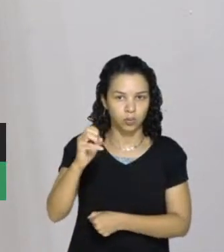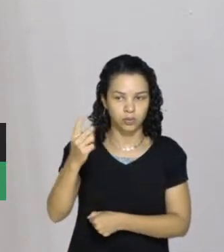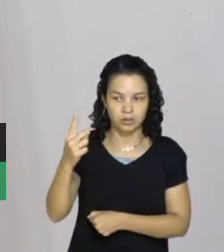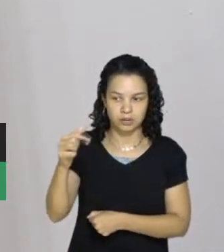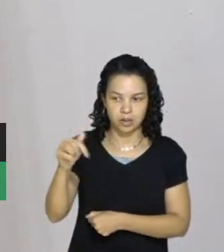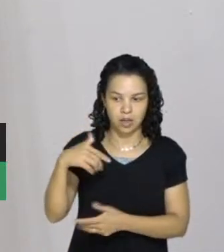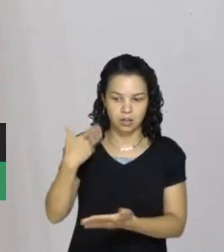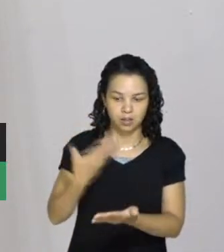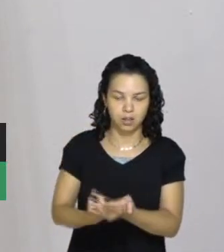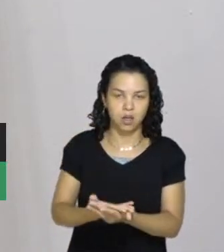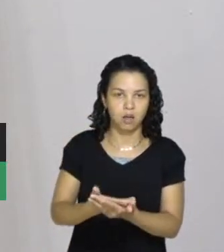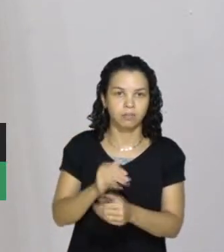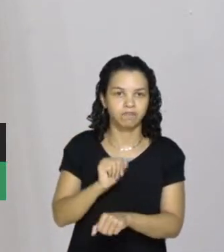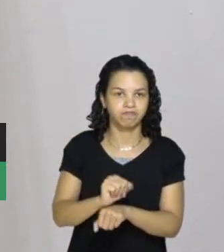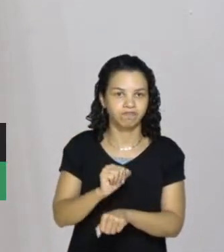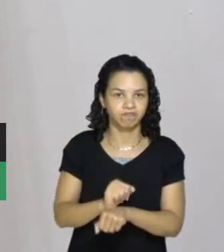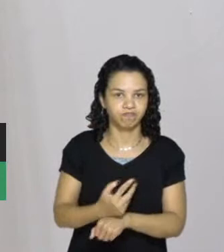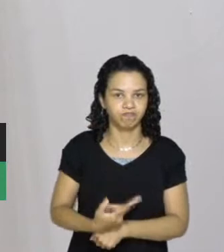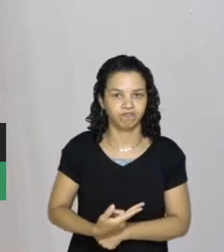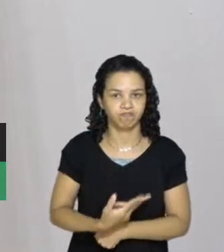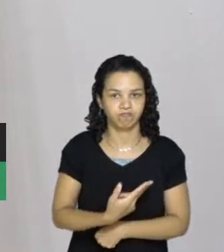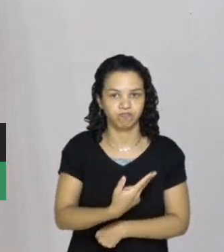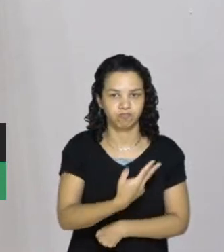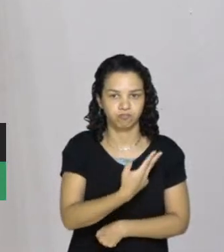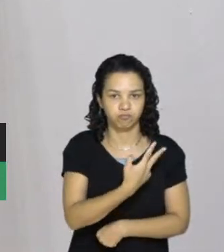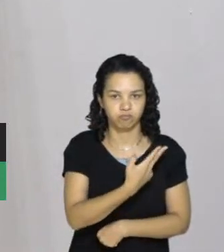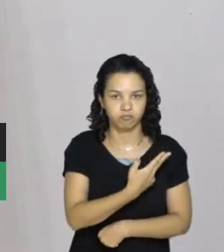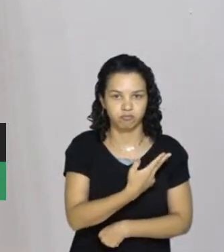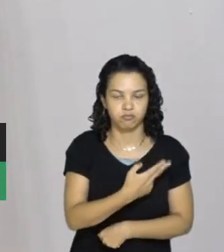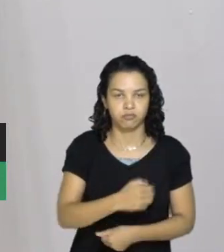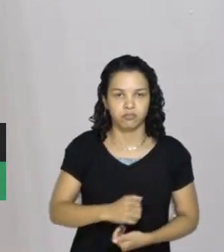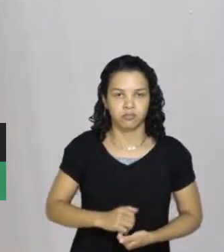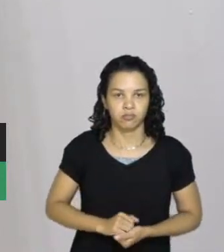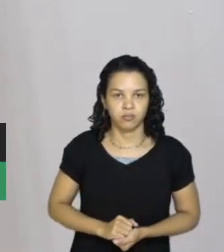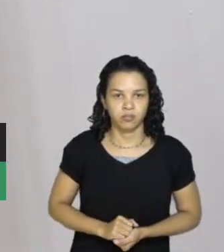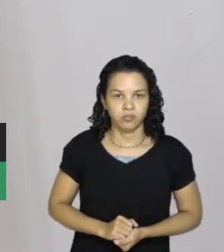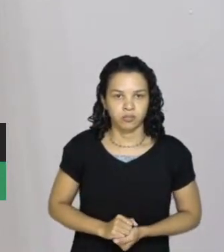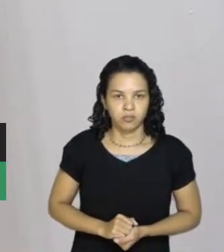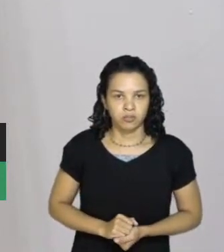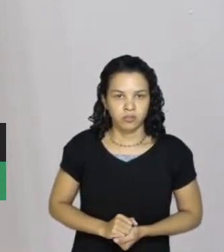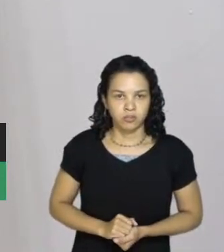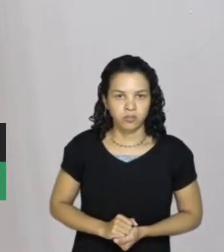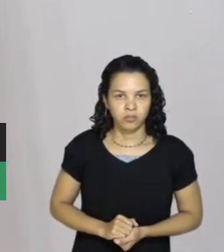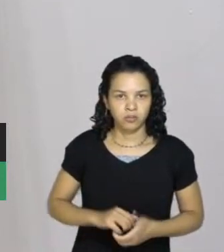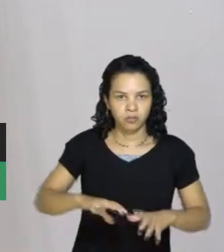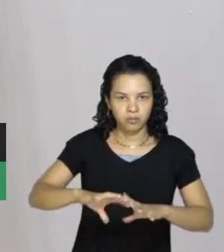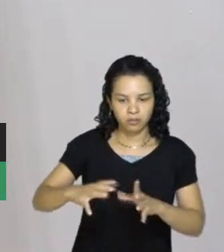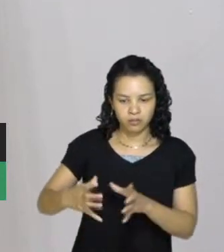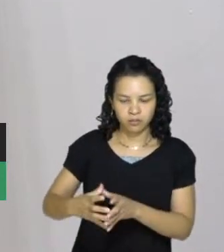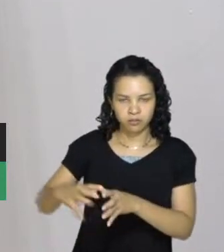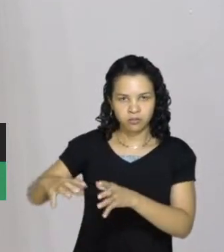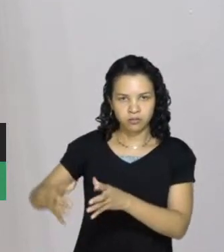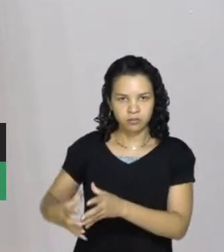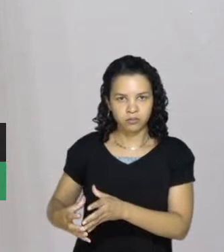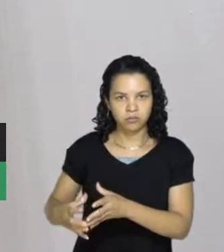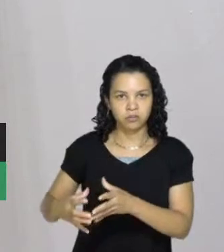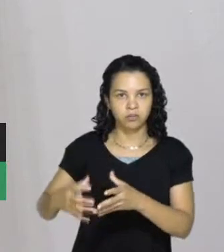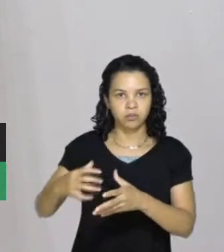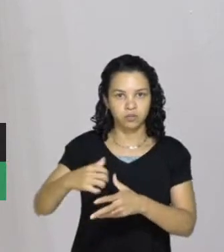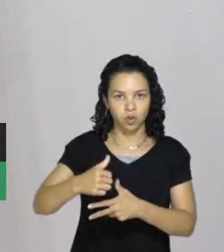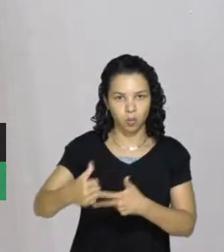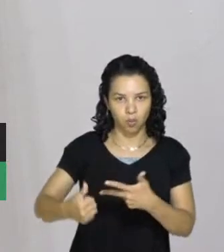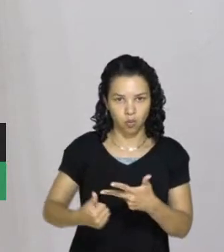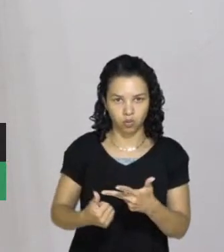e de uma construção de vários poderes que